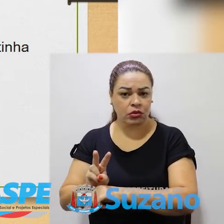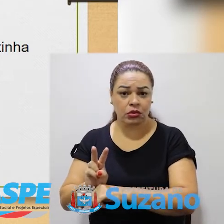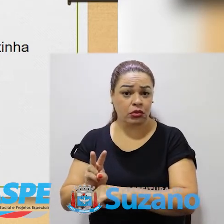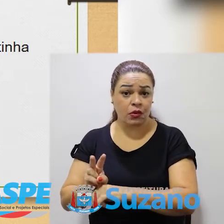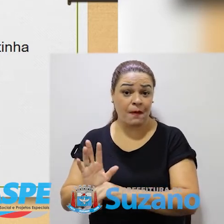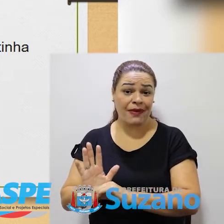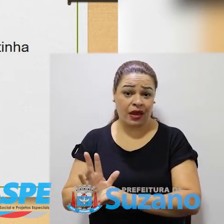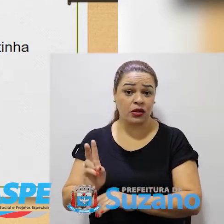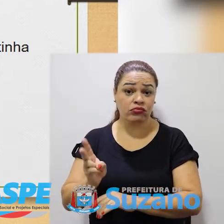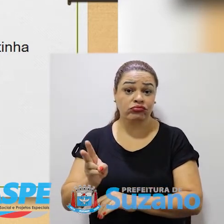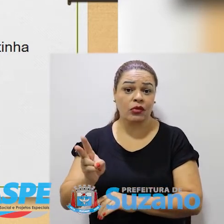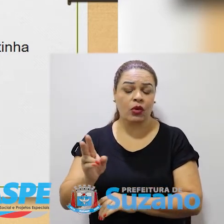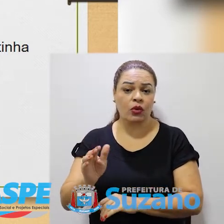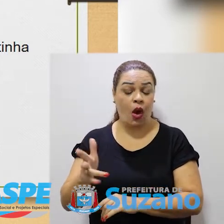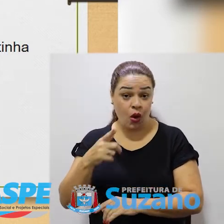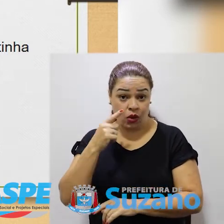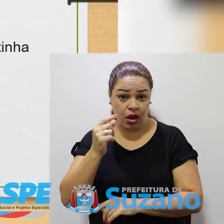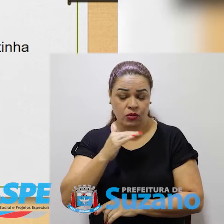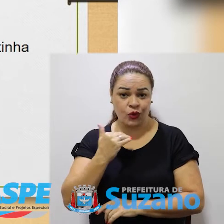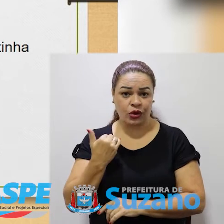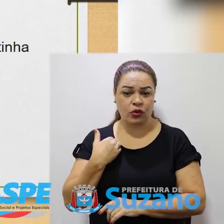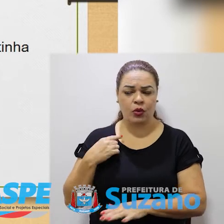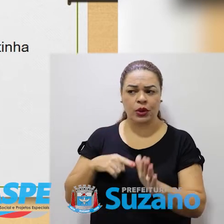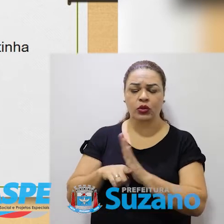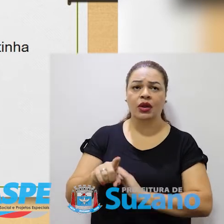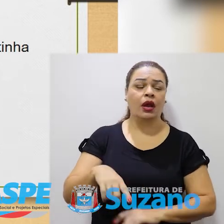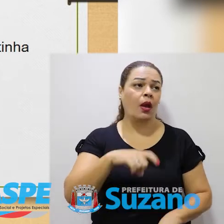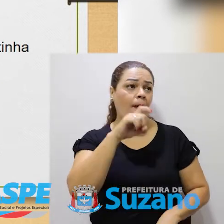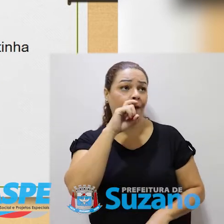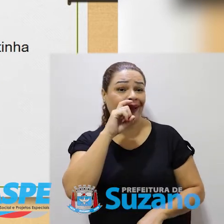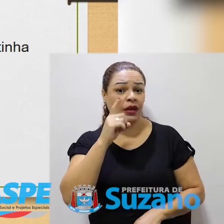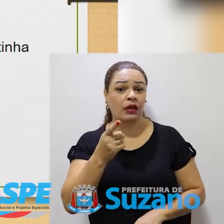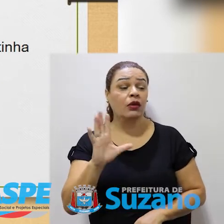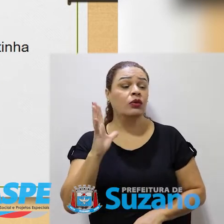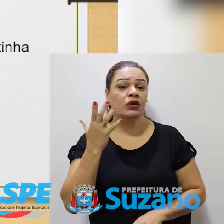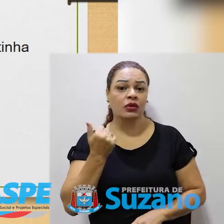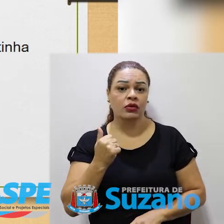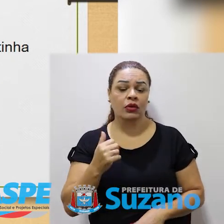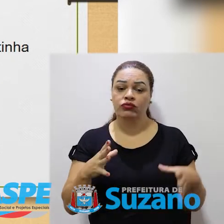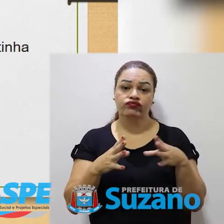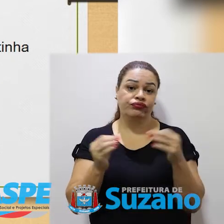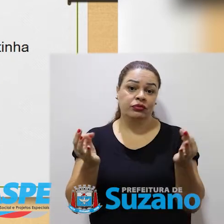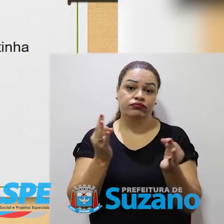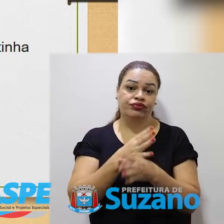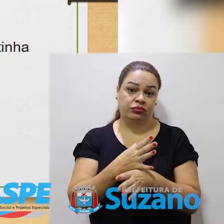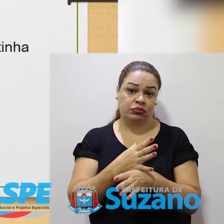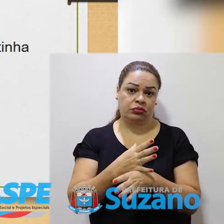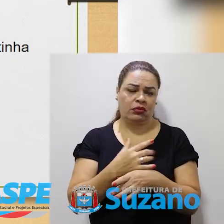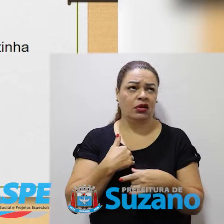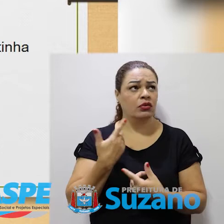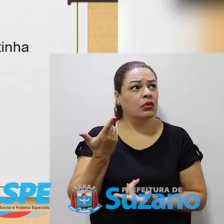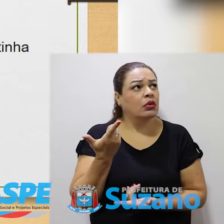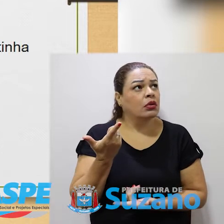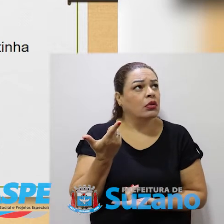resultou em nada. O gato morreu. Perguntei o que tinha acontecido. O meu pai disse, acabou-se. Aquilo